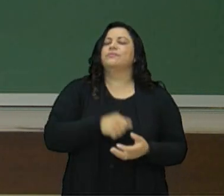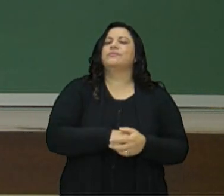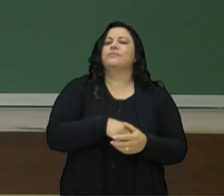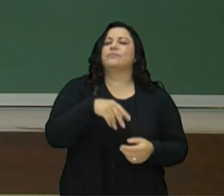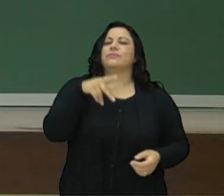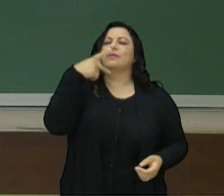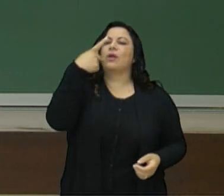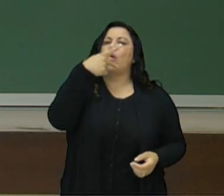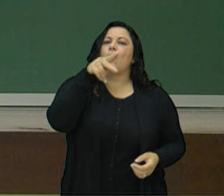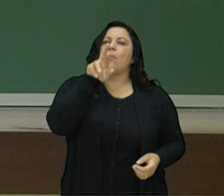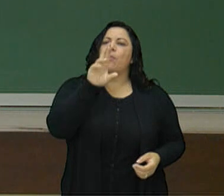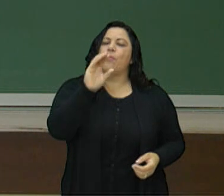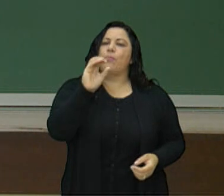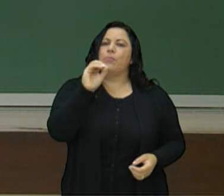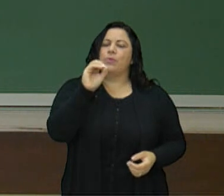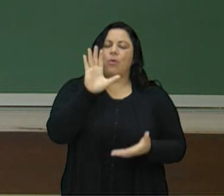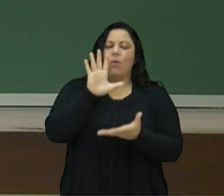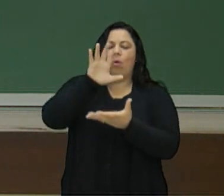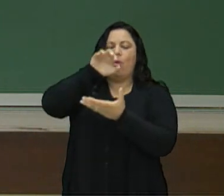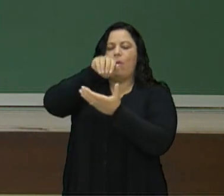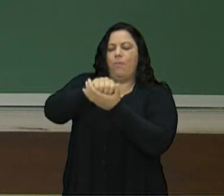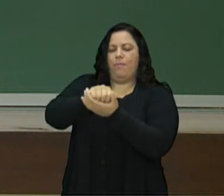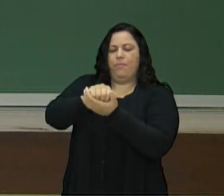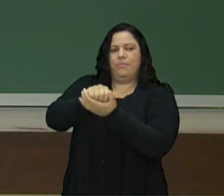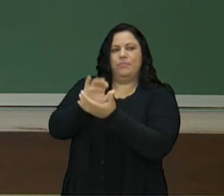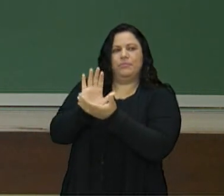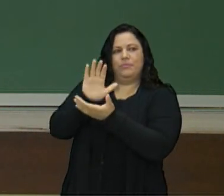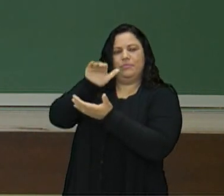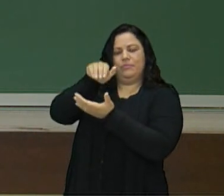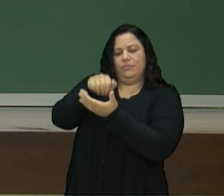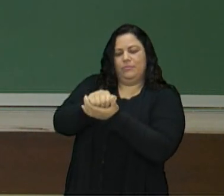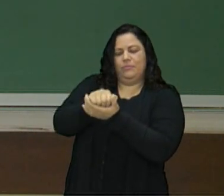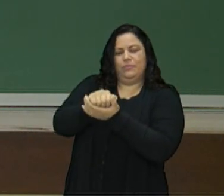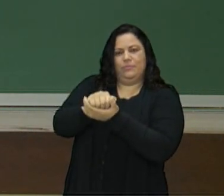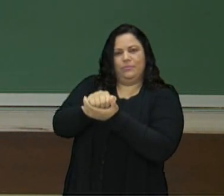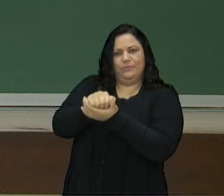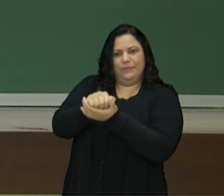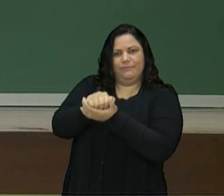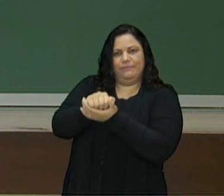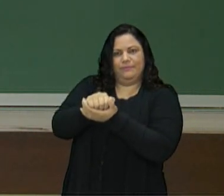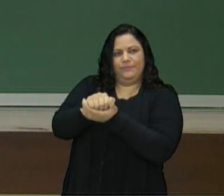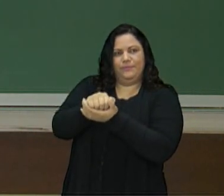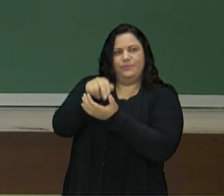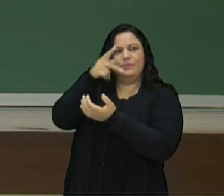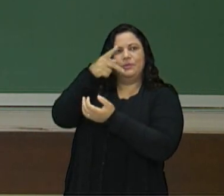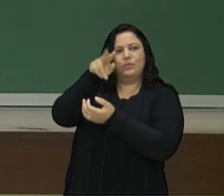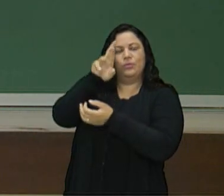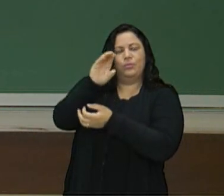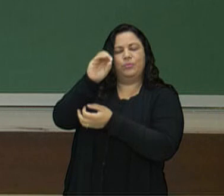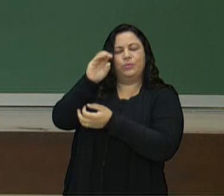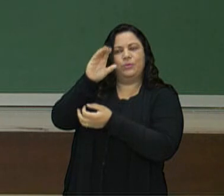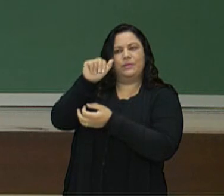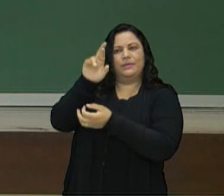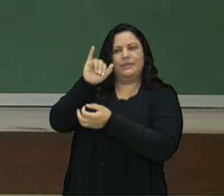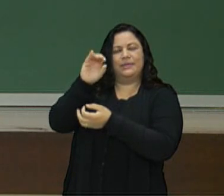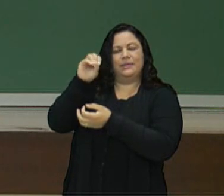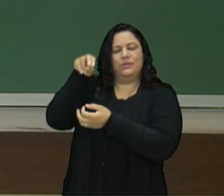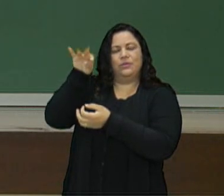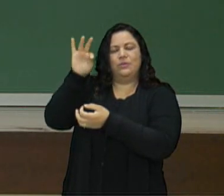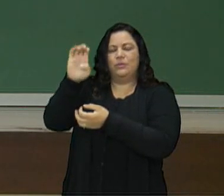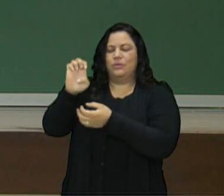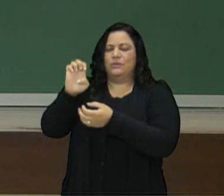lá no reino Monera, bactérias, arqueobactérias, que fazem o quê? Tem o seu DNA solto no